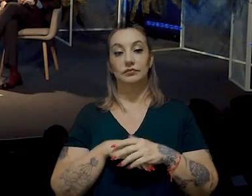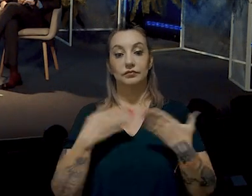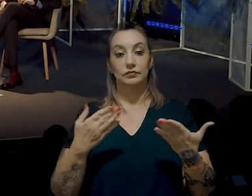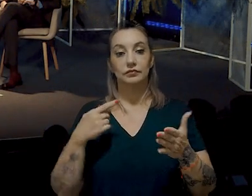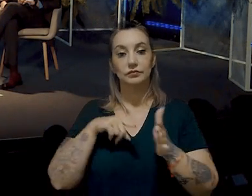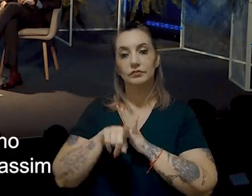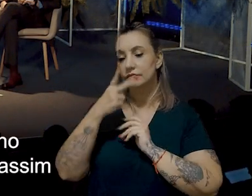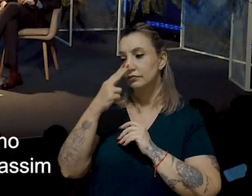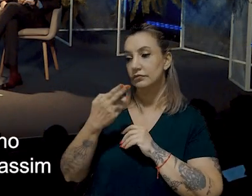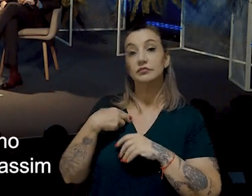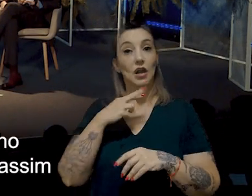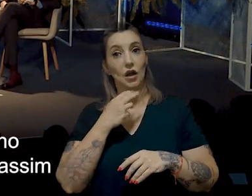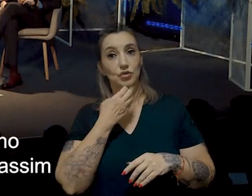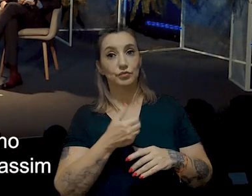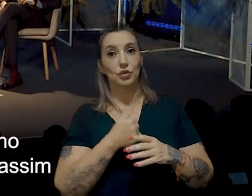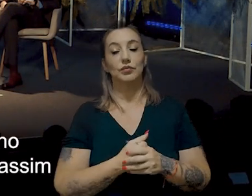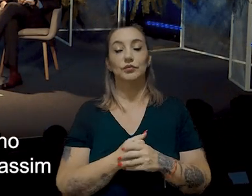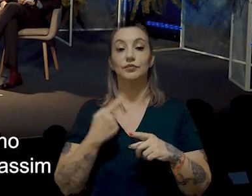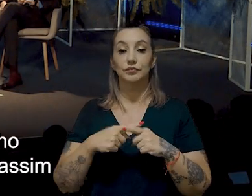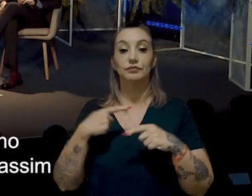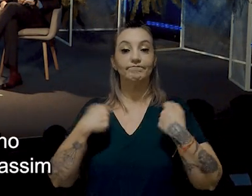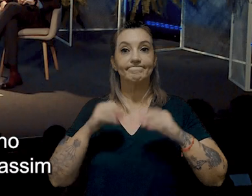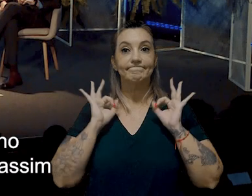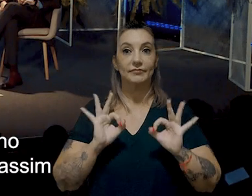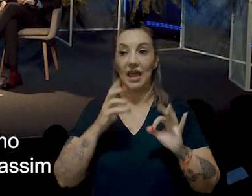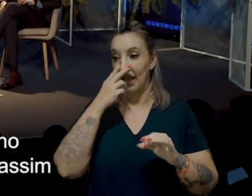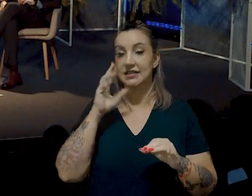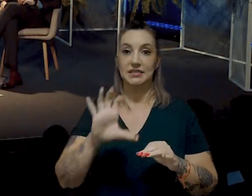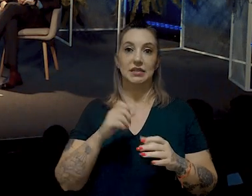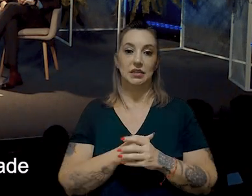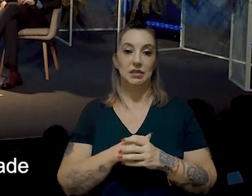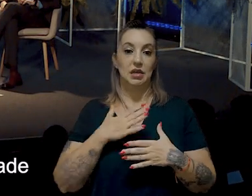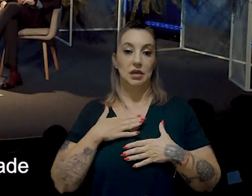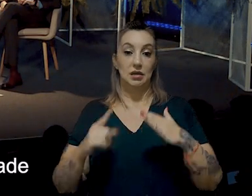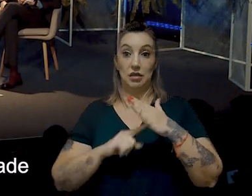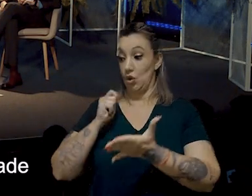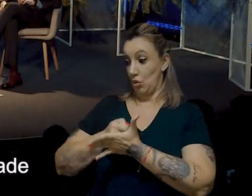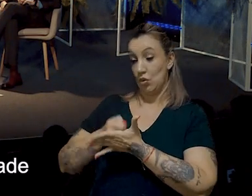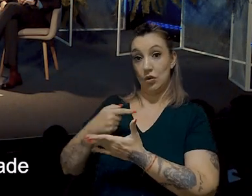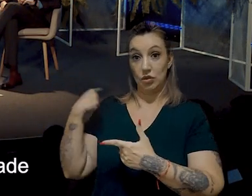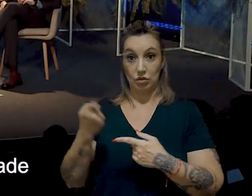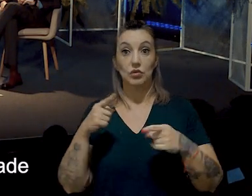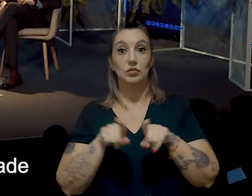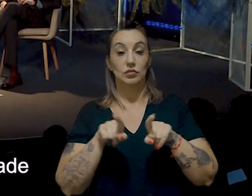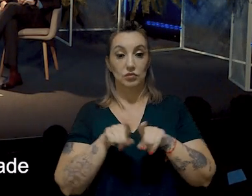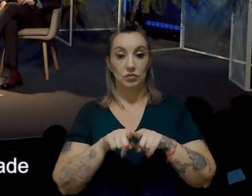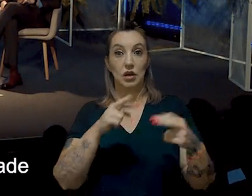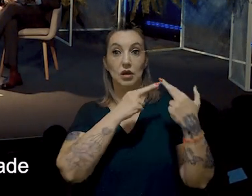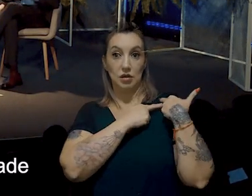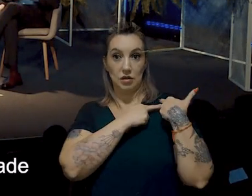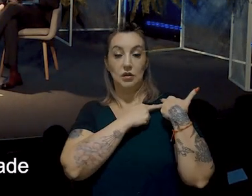e e quando me pergunta O que você acha disso eu digo eu acho bom porque tem que ter tem que ser assim né porque o meu cliente me cobra e nós também